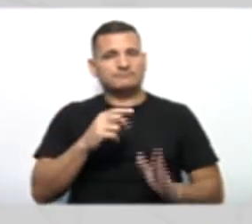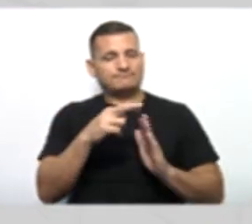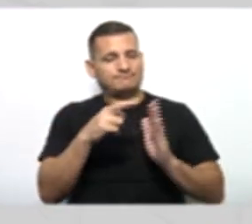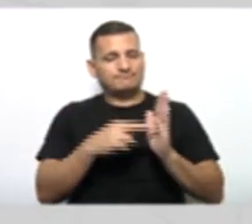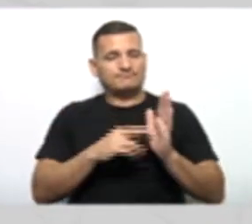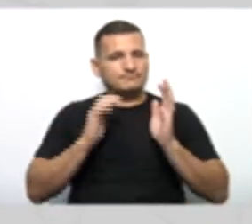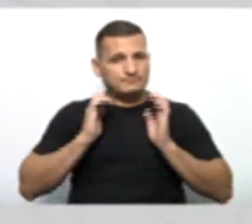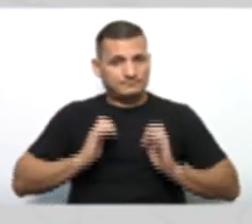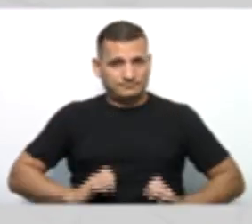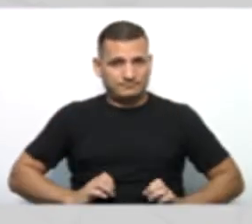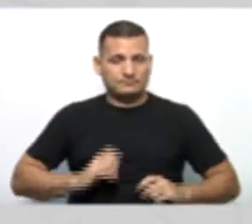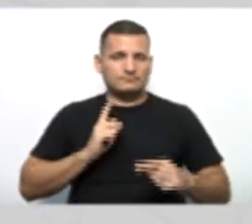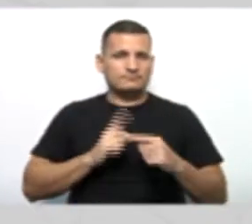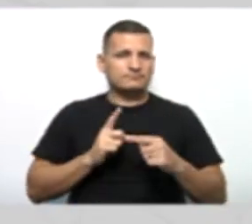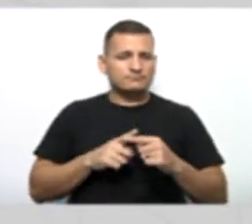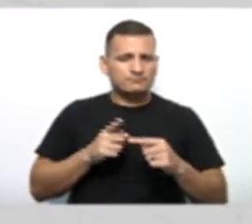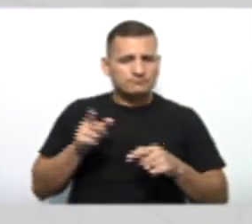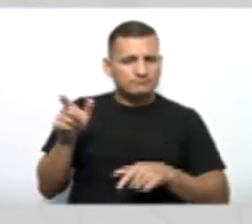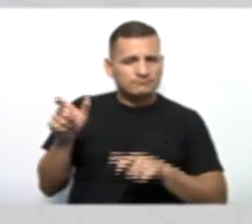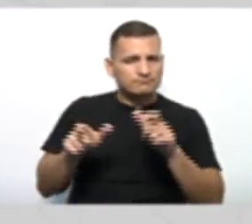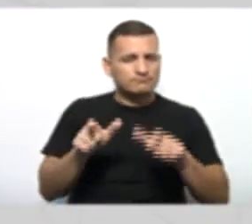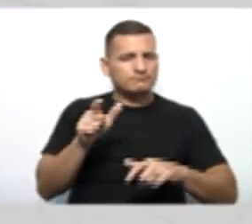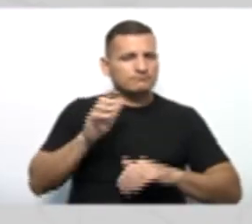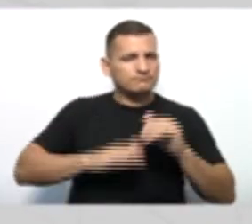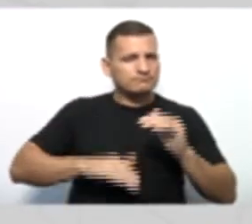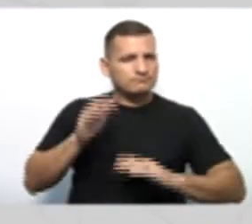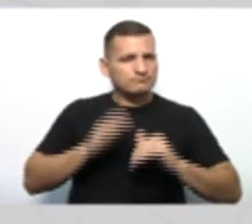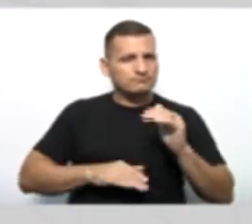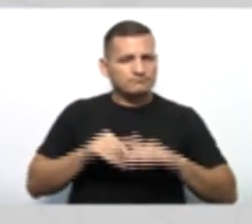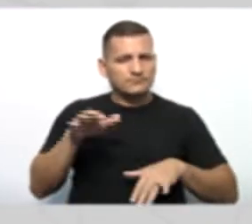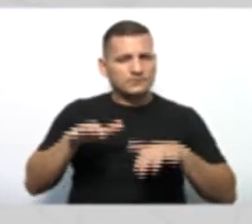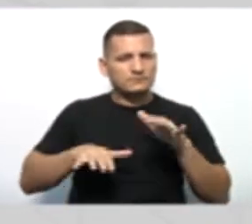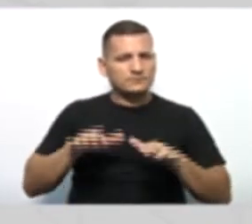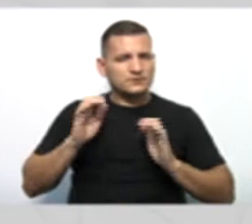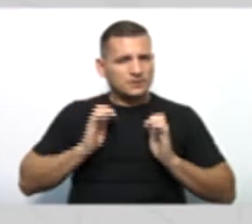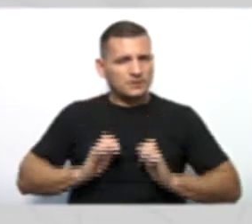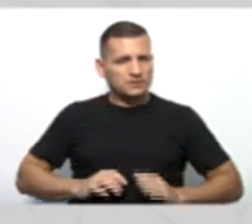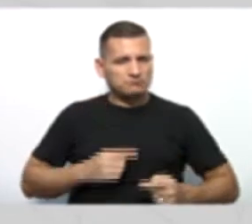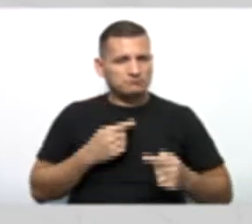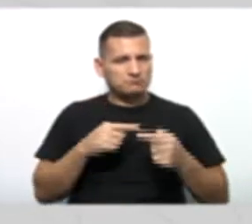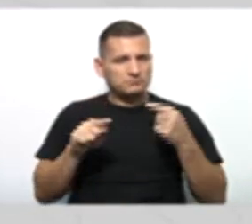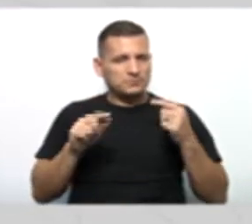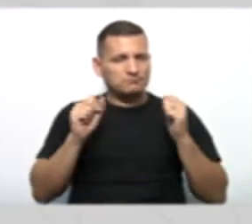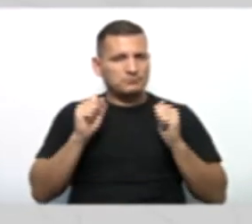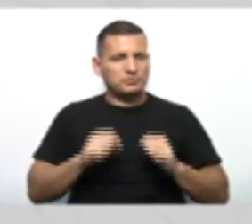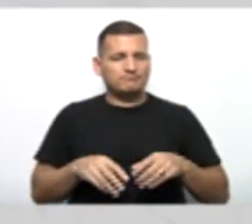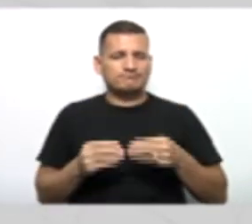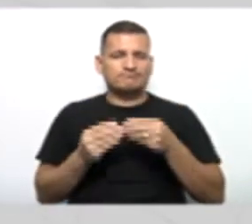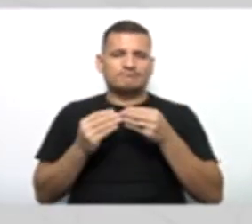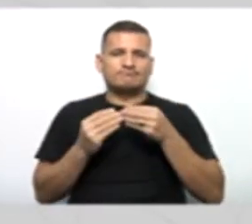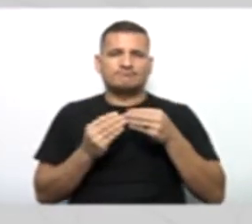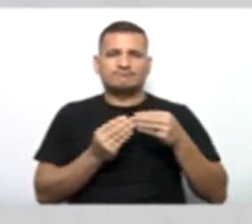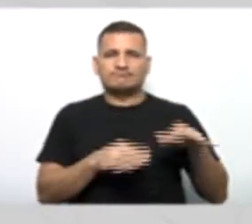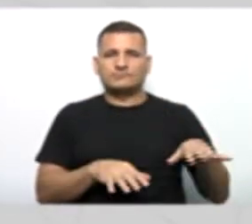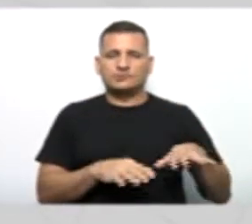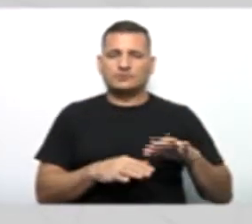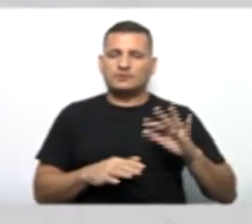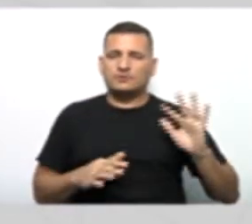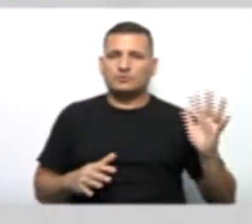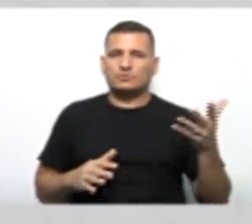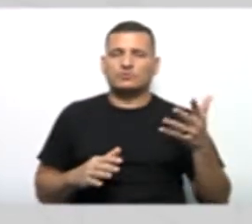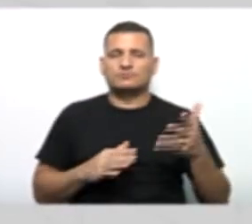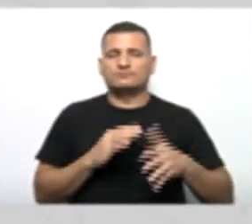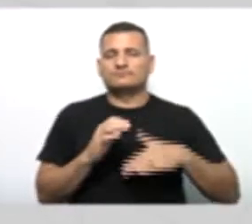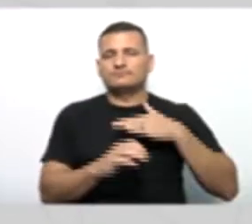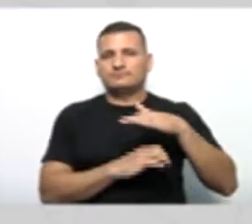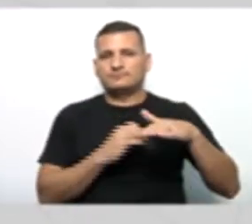porque a conduta daquele profissional pode manchar pode tirar o crédito de toda a organização